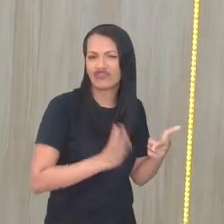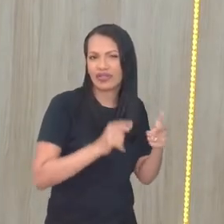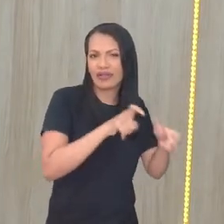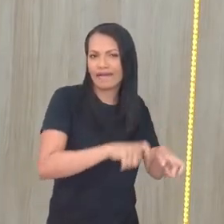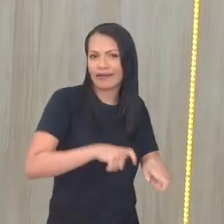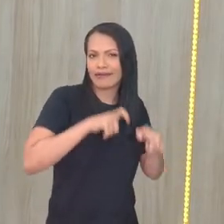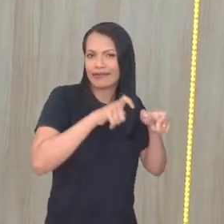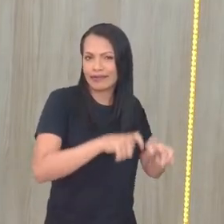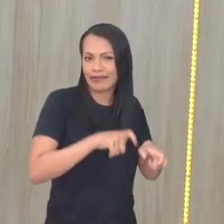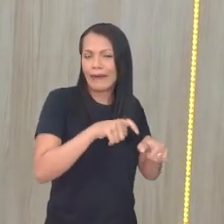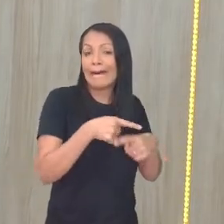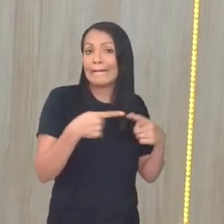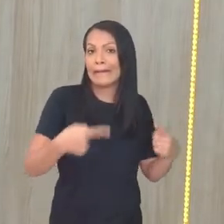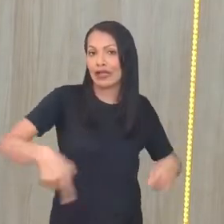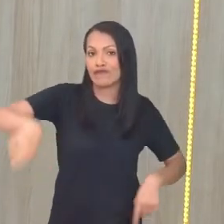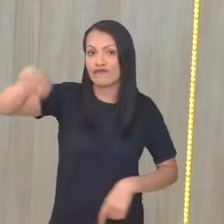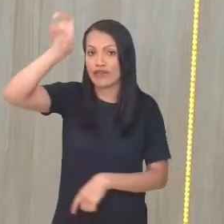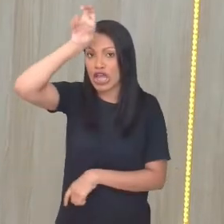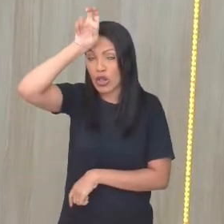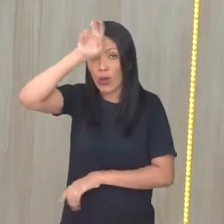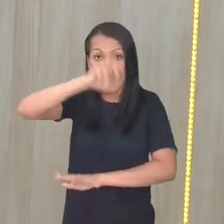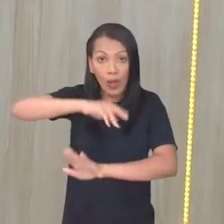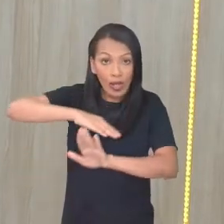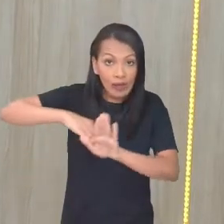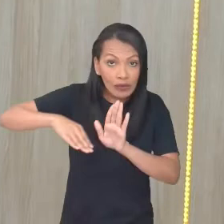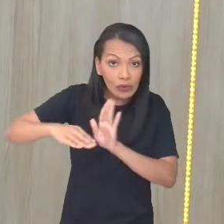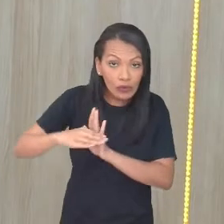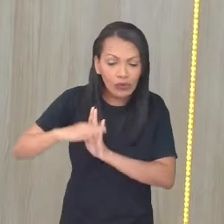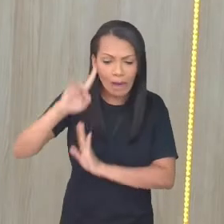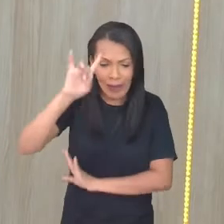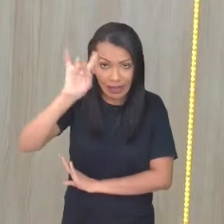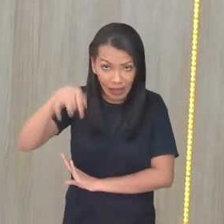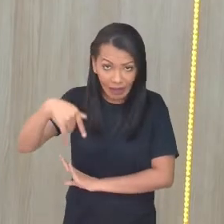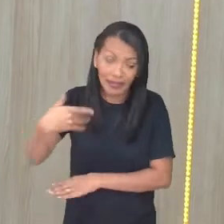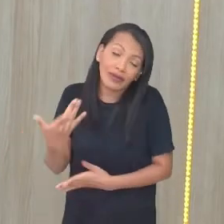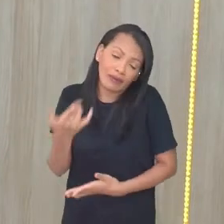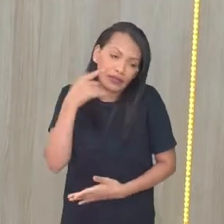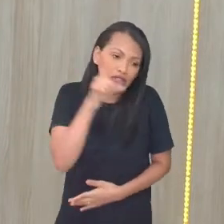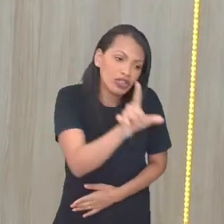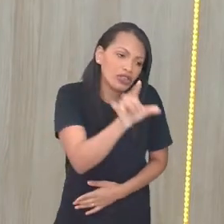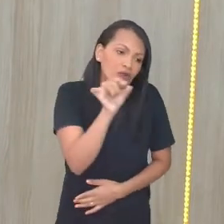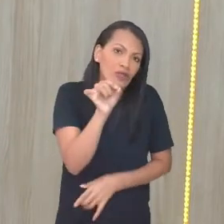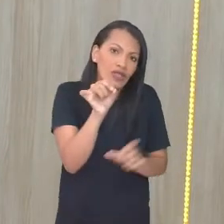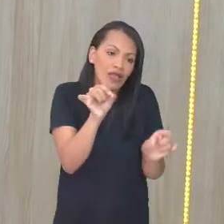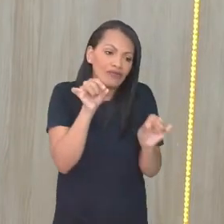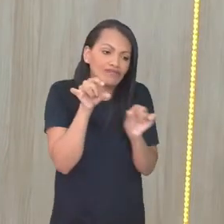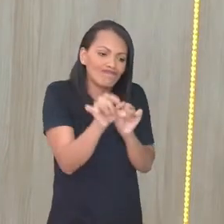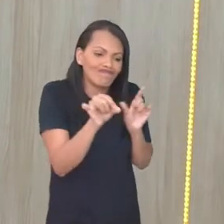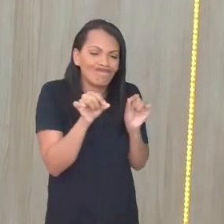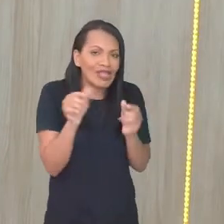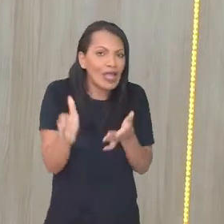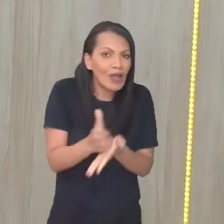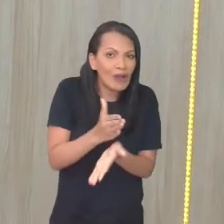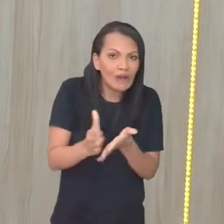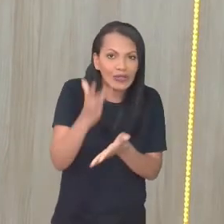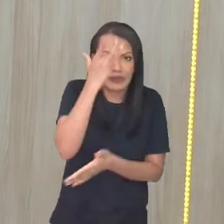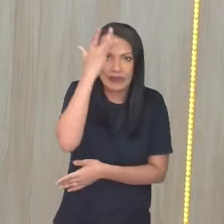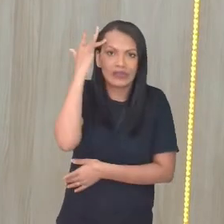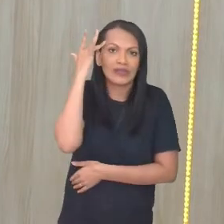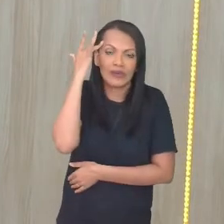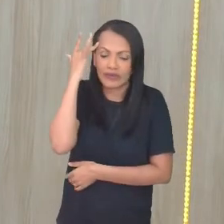né? Era tipo, imaginar que seria tipo um pagamento de aluguel, né, pela terra que